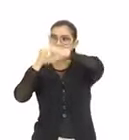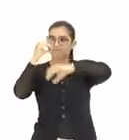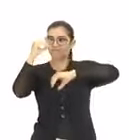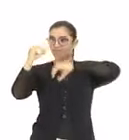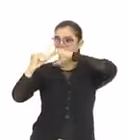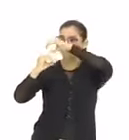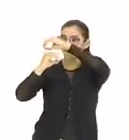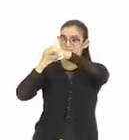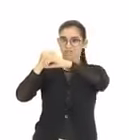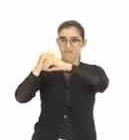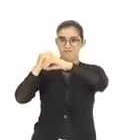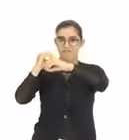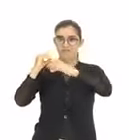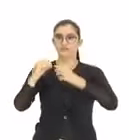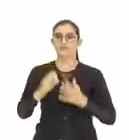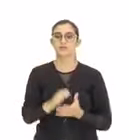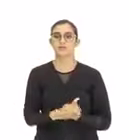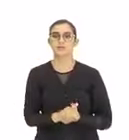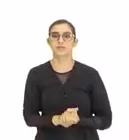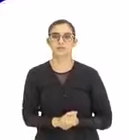Repara.